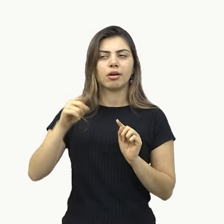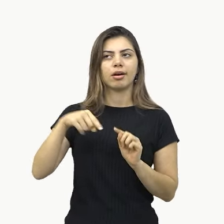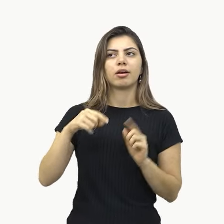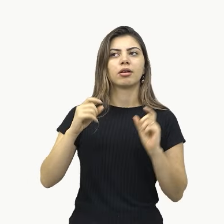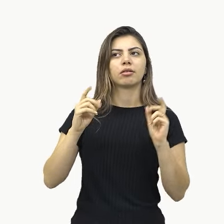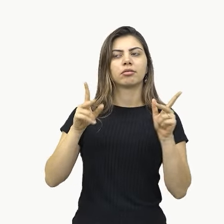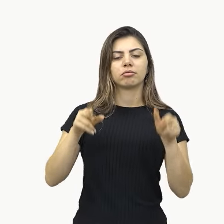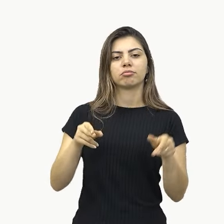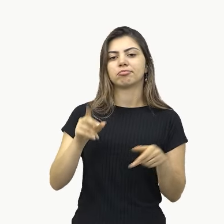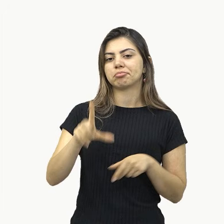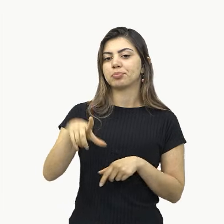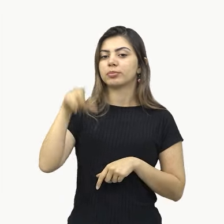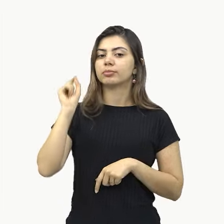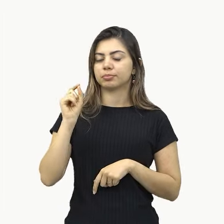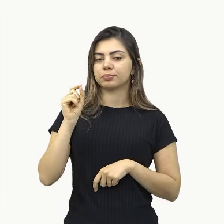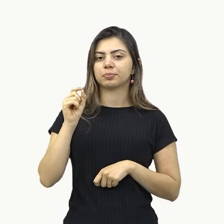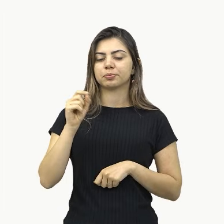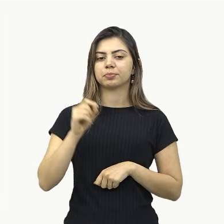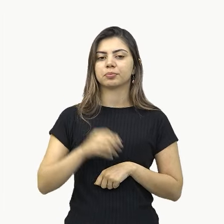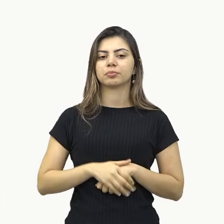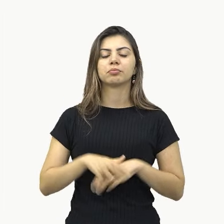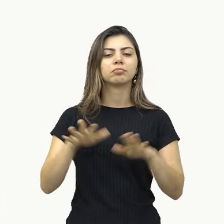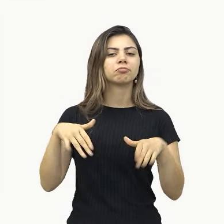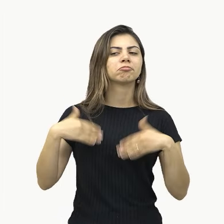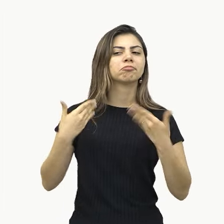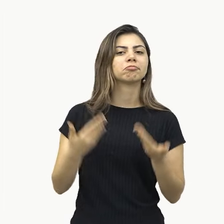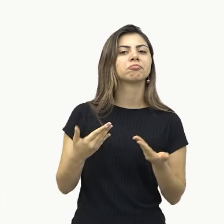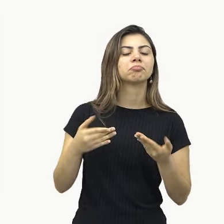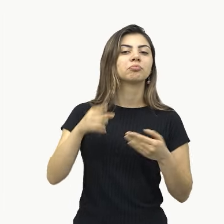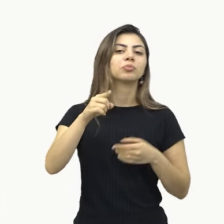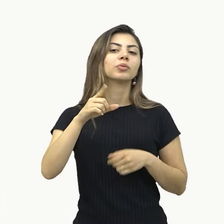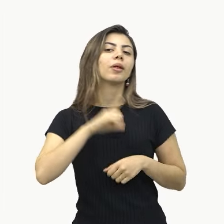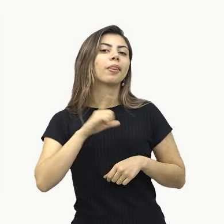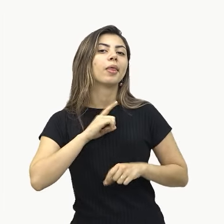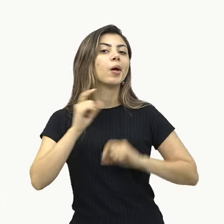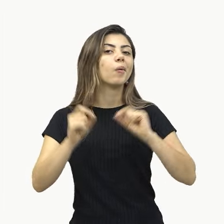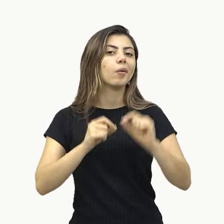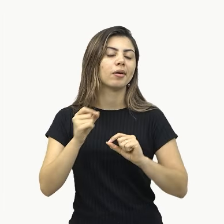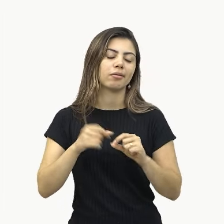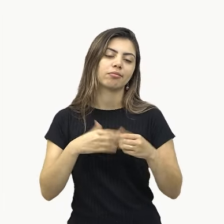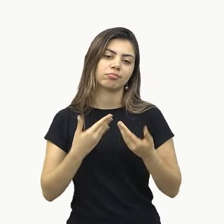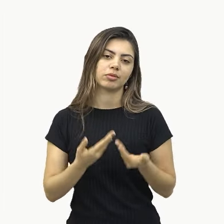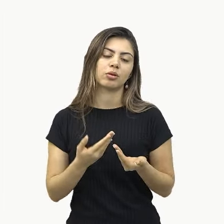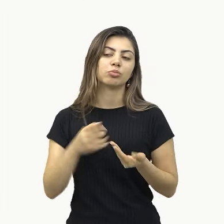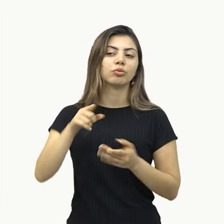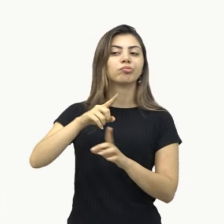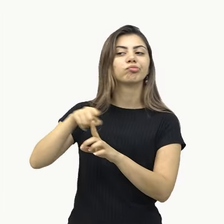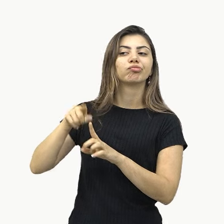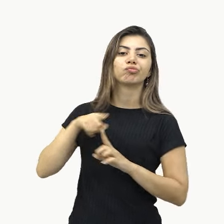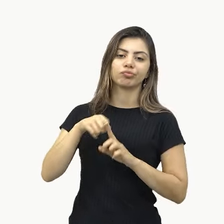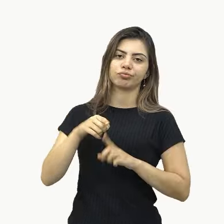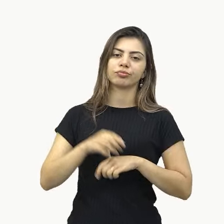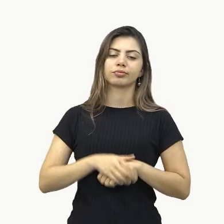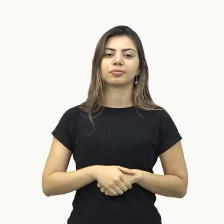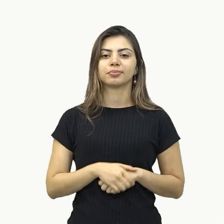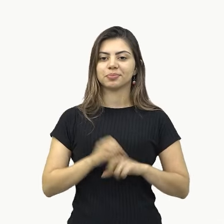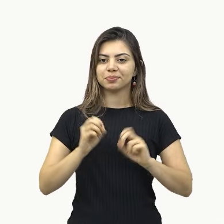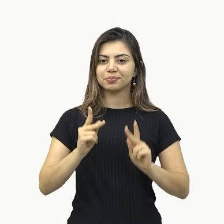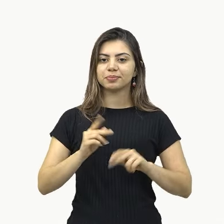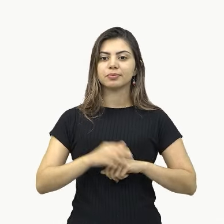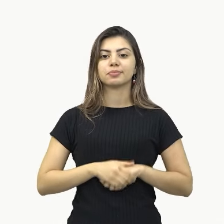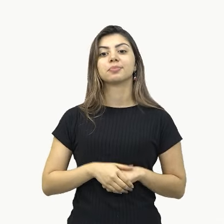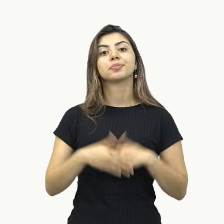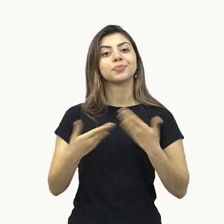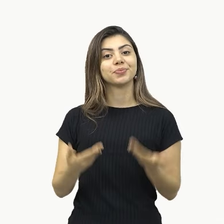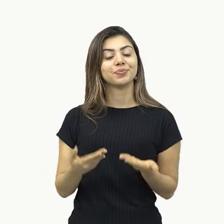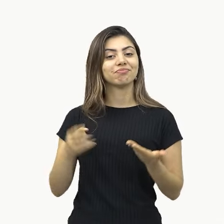né? Which. Quais são que você tem? Que tipos você tem? Ok? Agora a